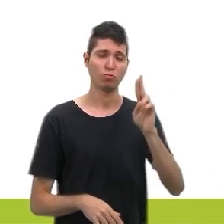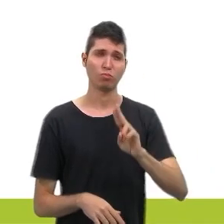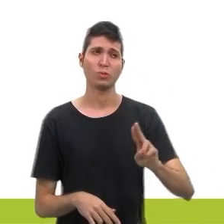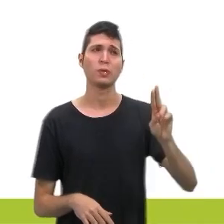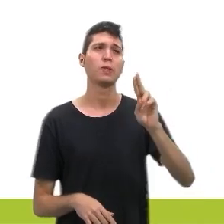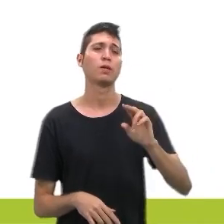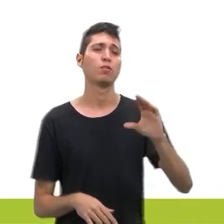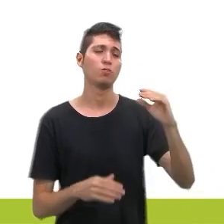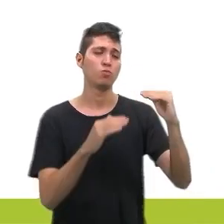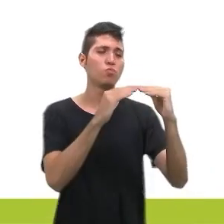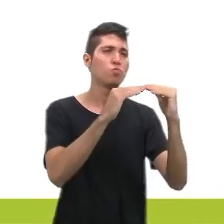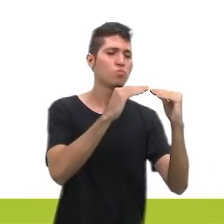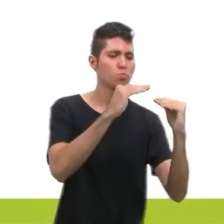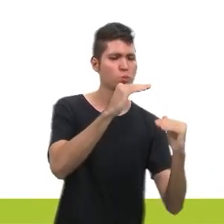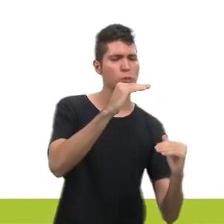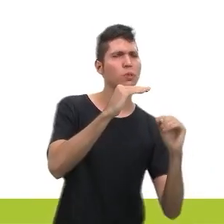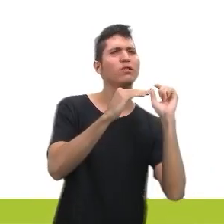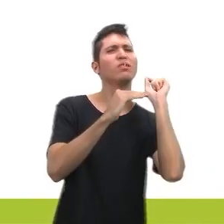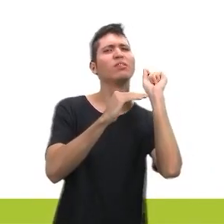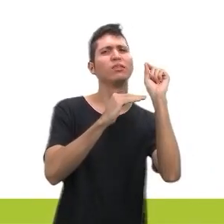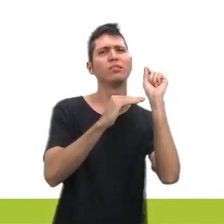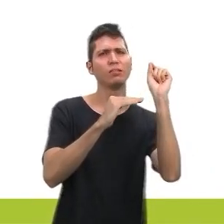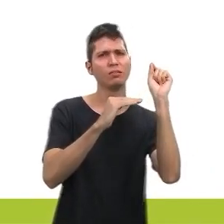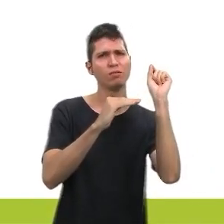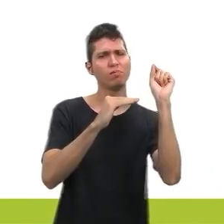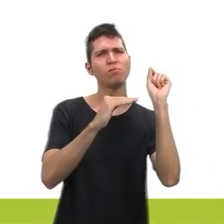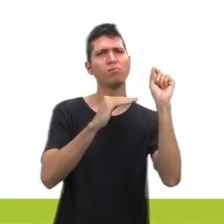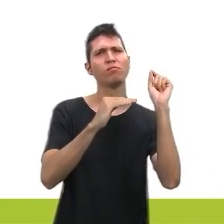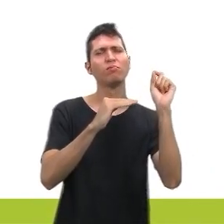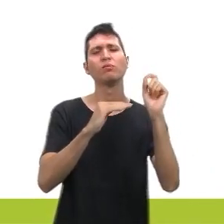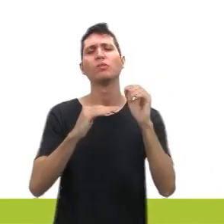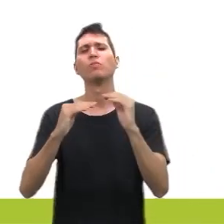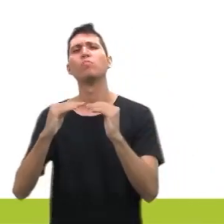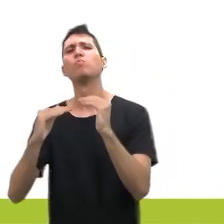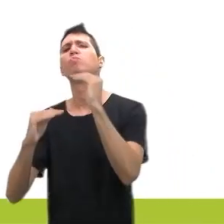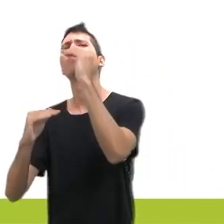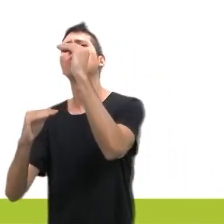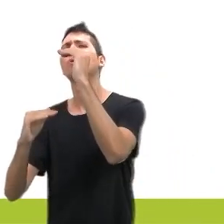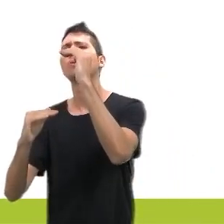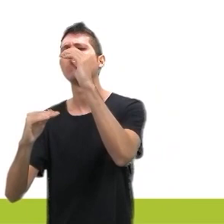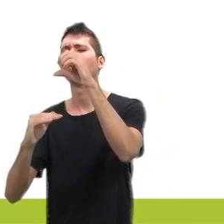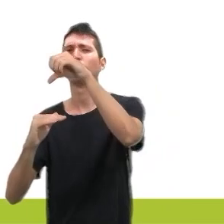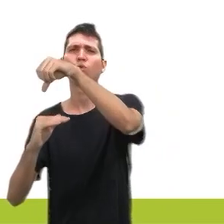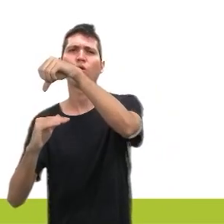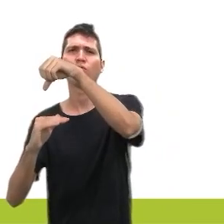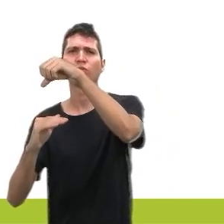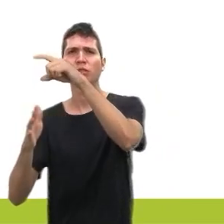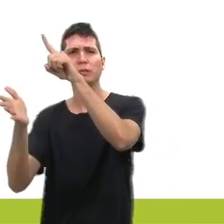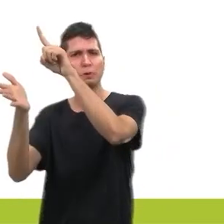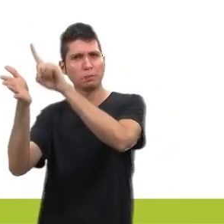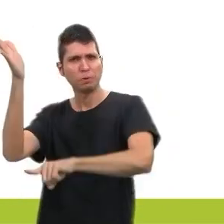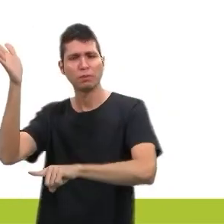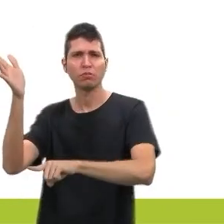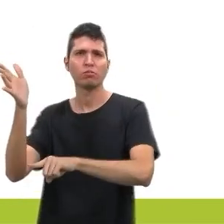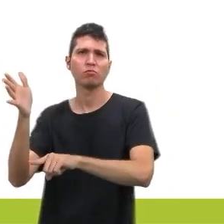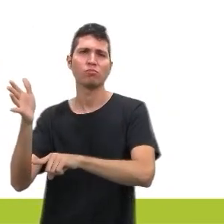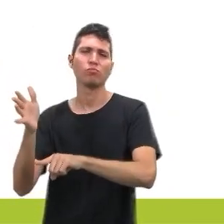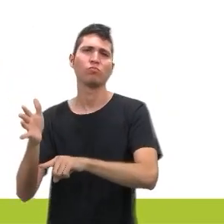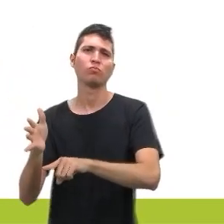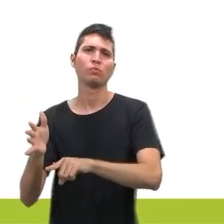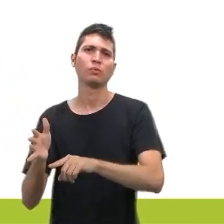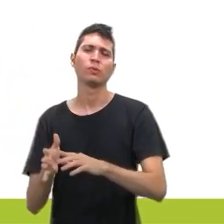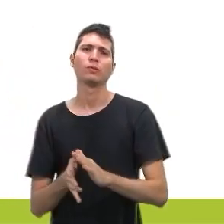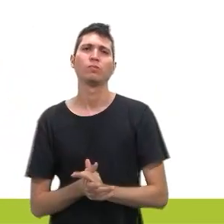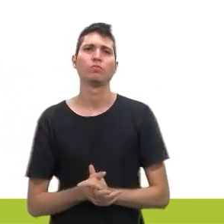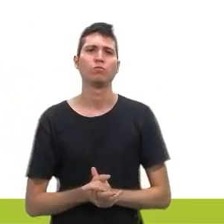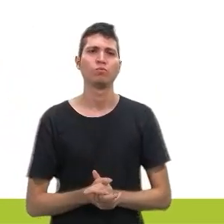seria o menor? Aqui, ó, elimina. Quem é o maior? 9, elimina, tá bom? Aí você tem o quê? Que